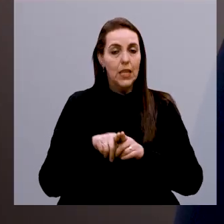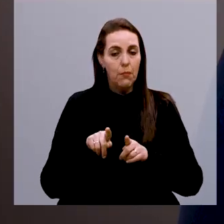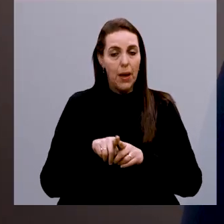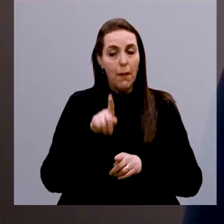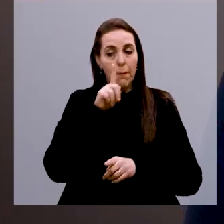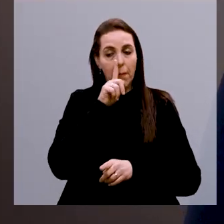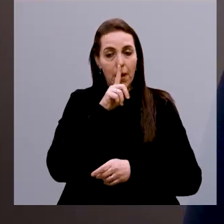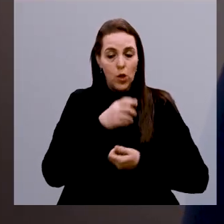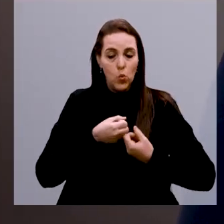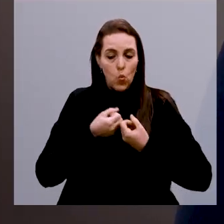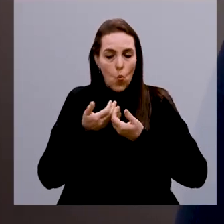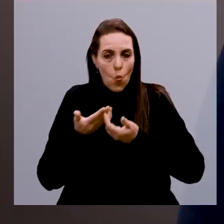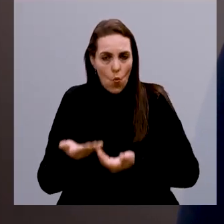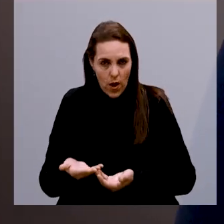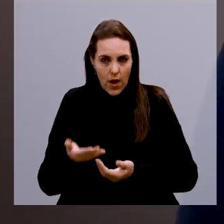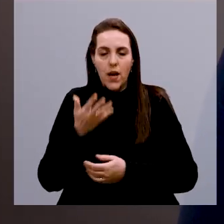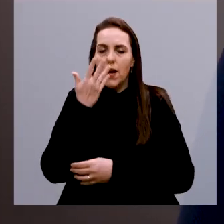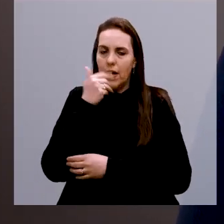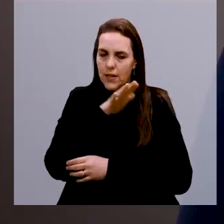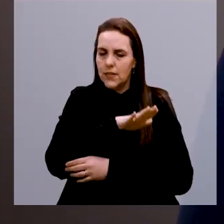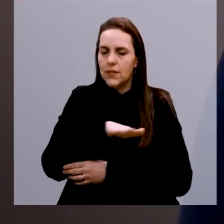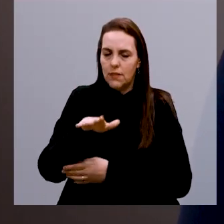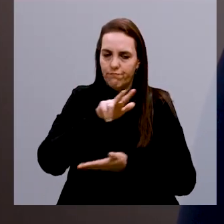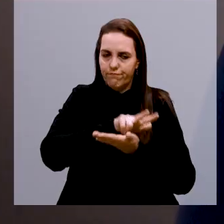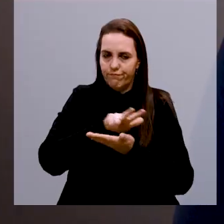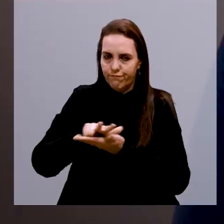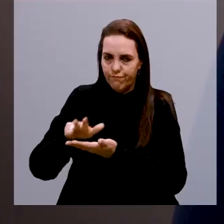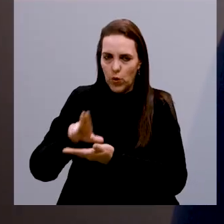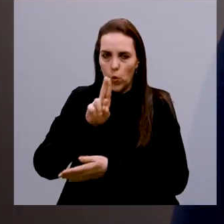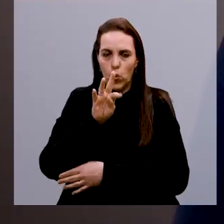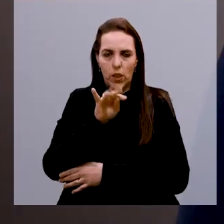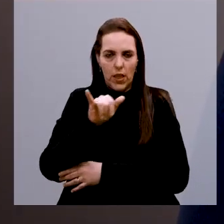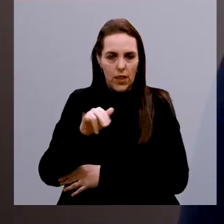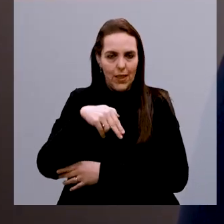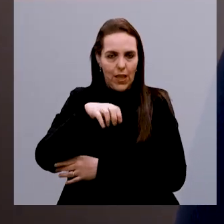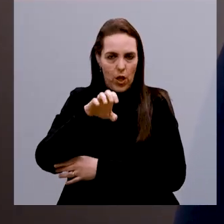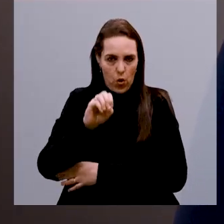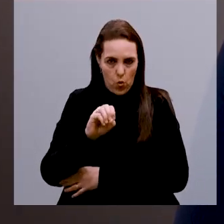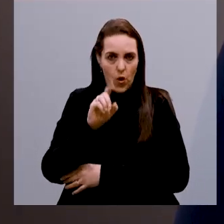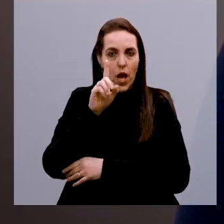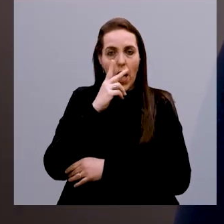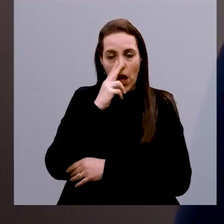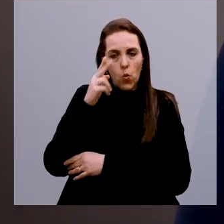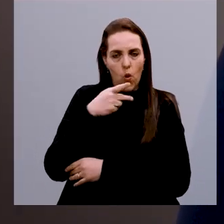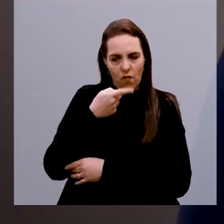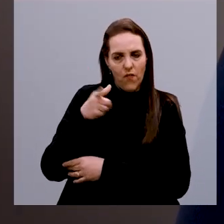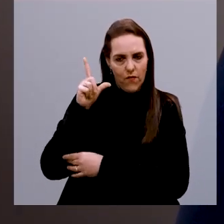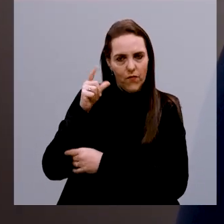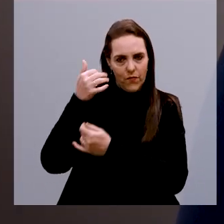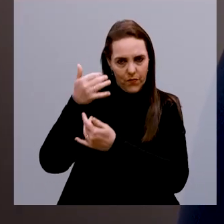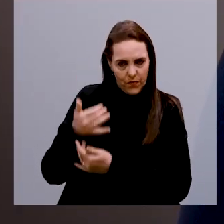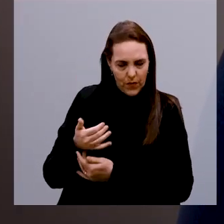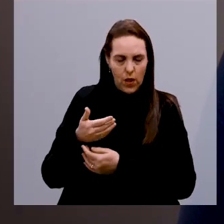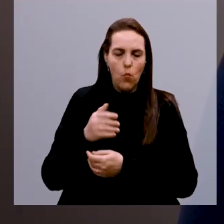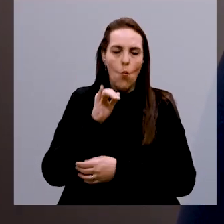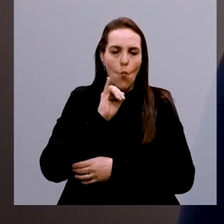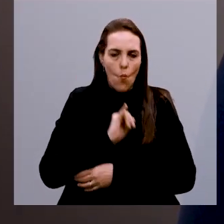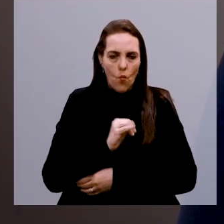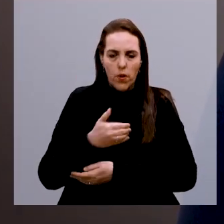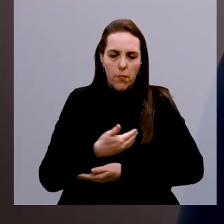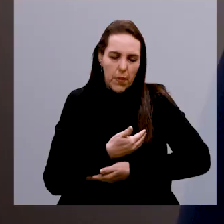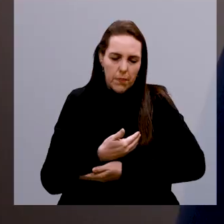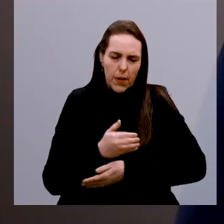é de uma mãe doadora para uma criança internada na UTI NEL. Que nem a Fran colocou, sobre baixo peso, principalmente, a gente dá prioridade para